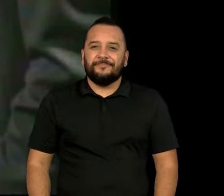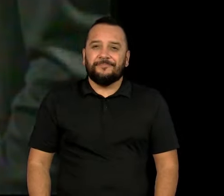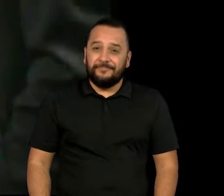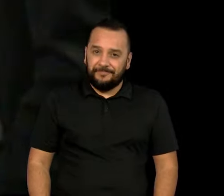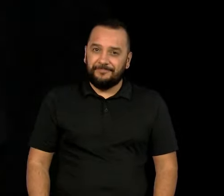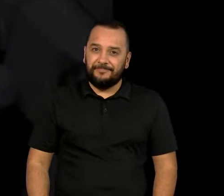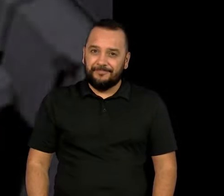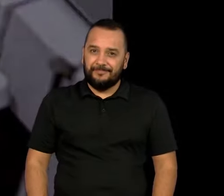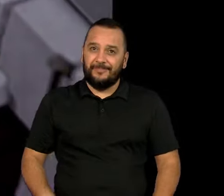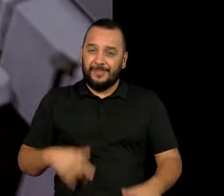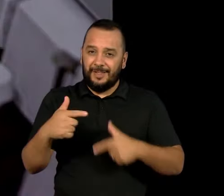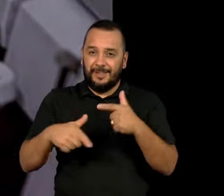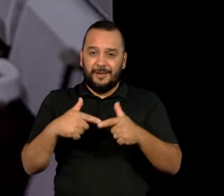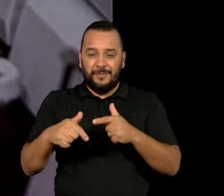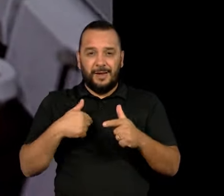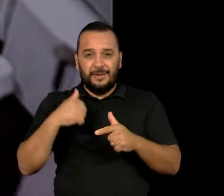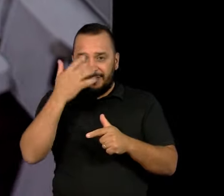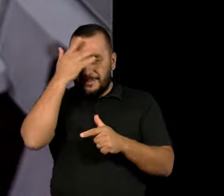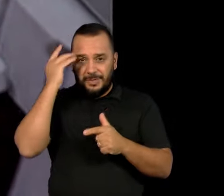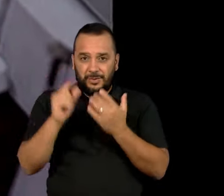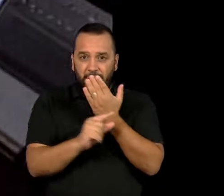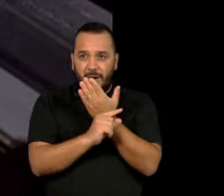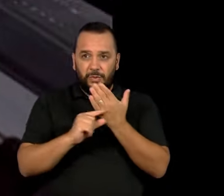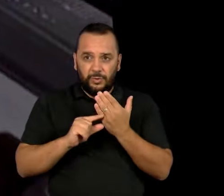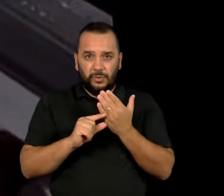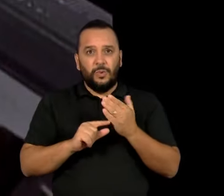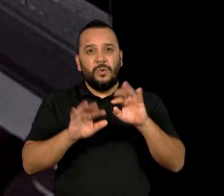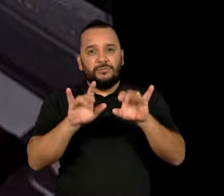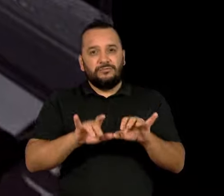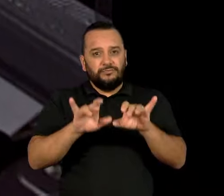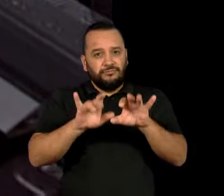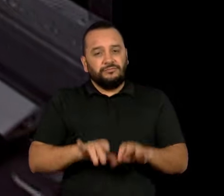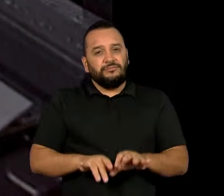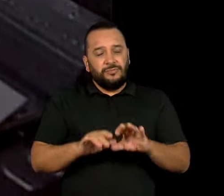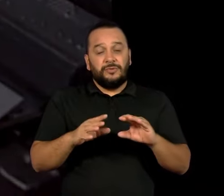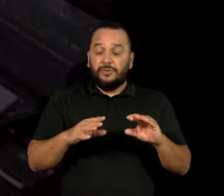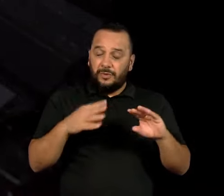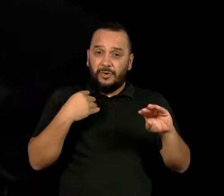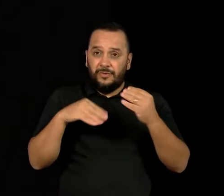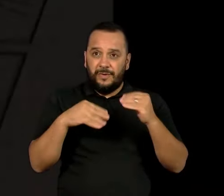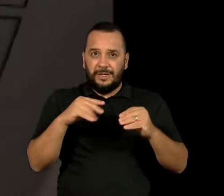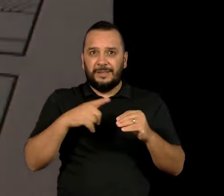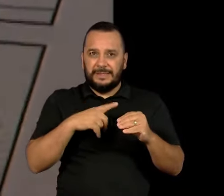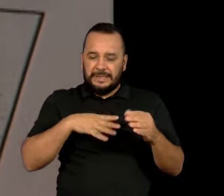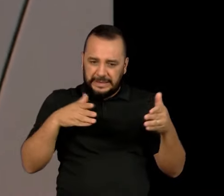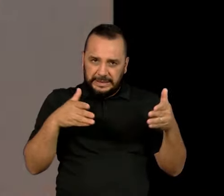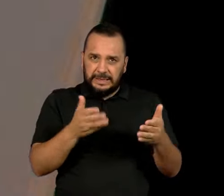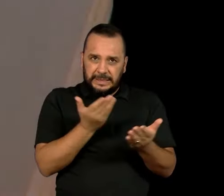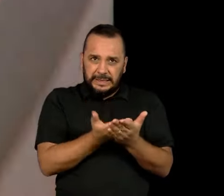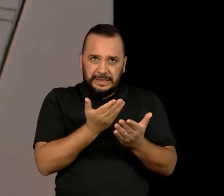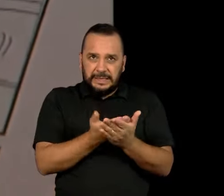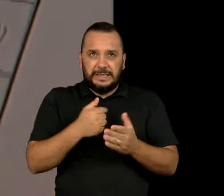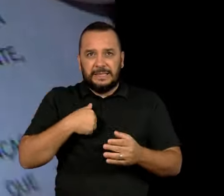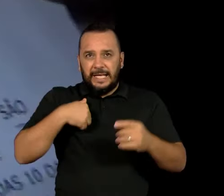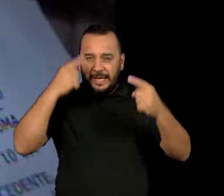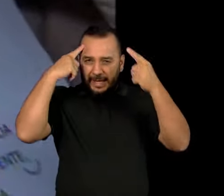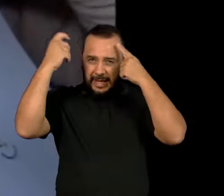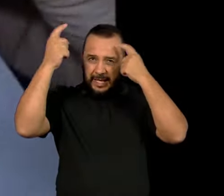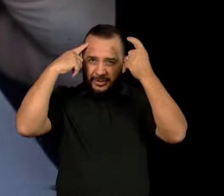O trabalho do autor de novelas exige muita dedicação e grandes doses de criatividade.